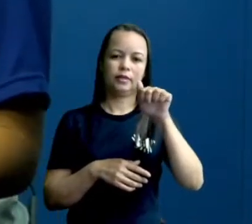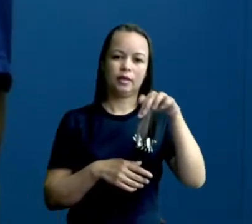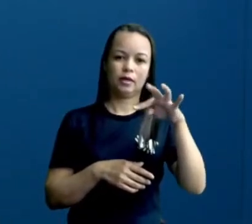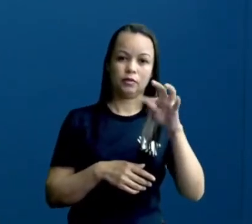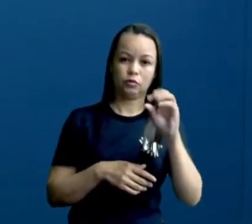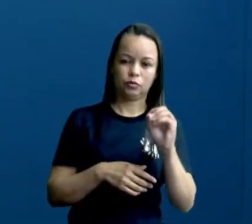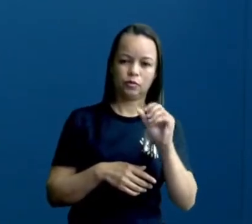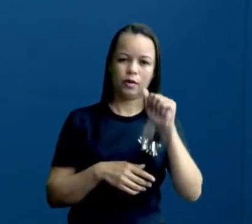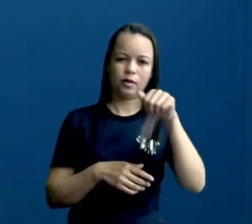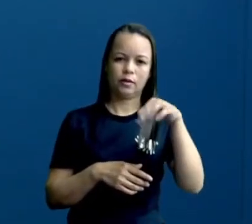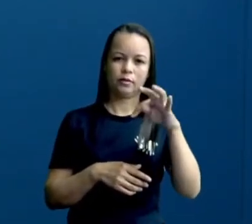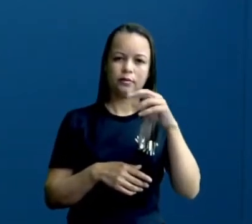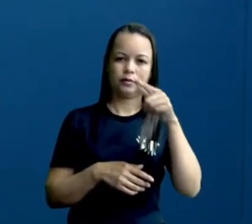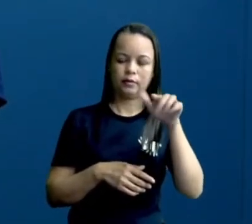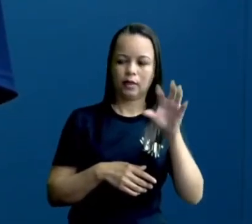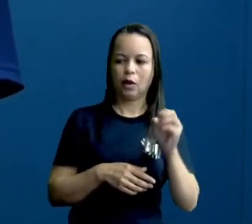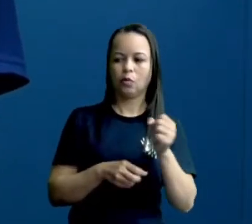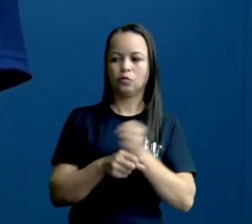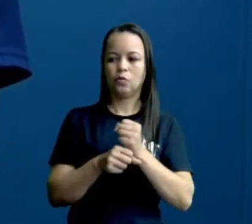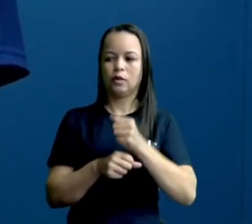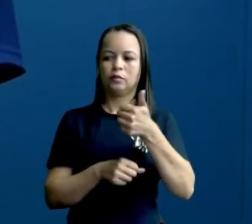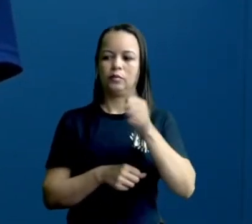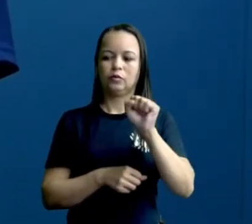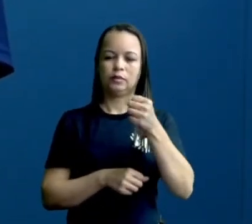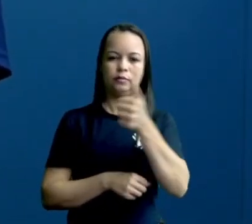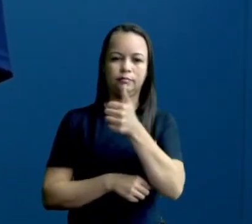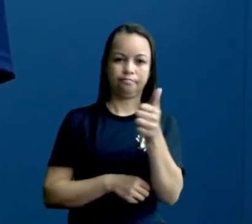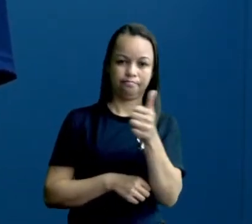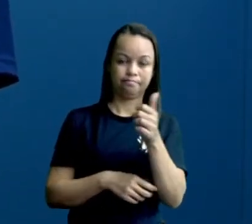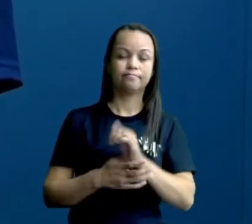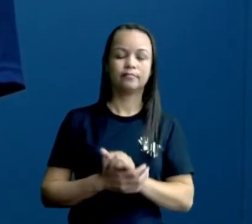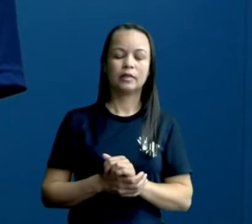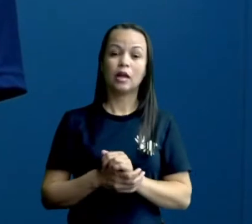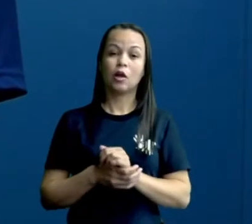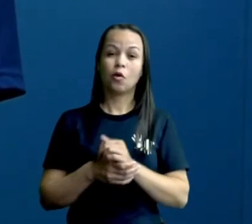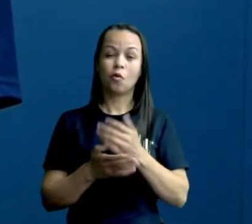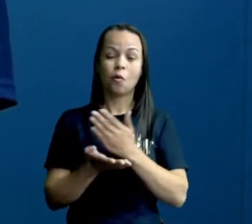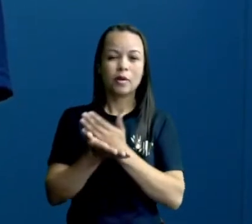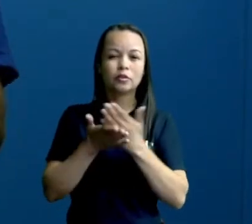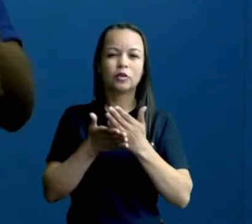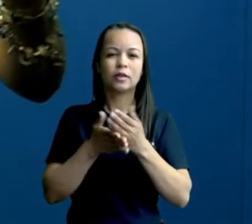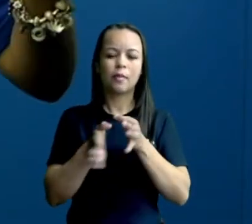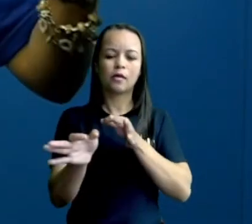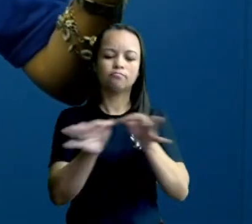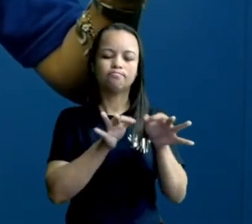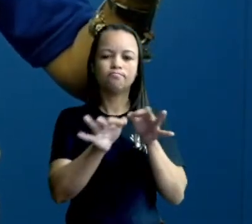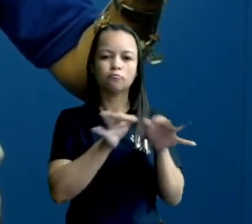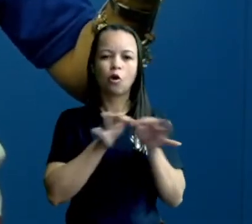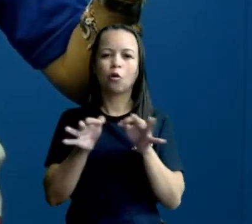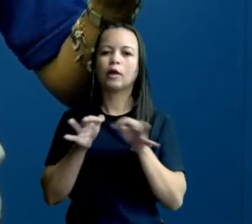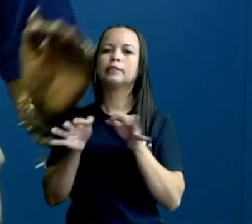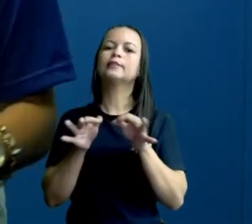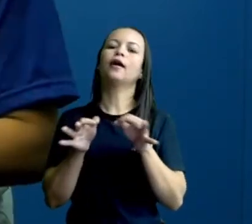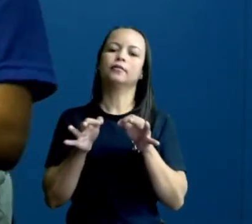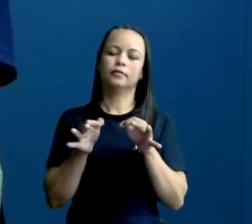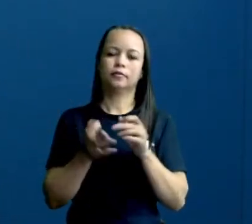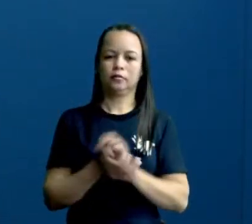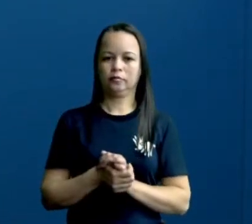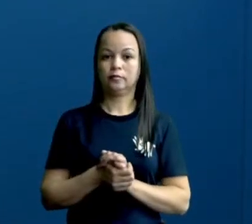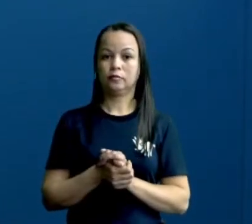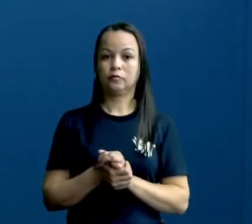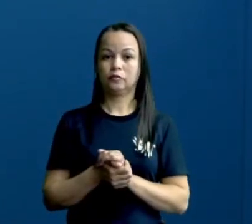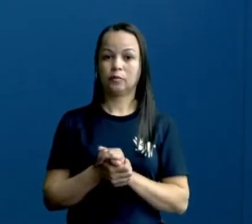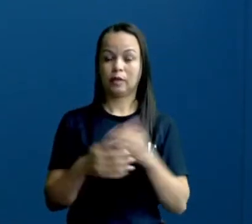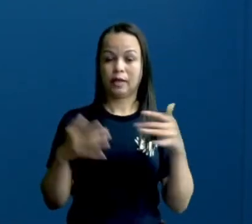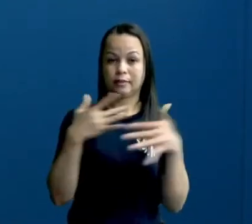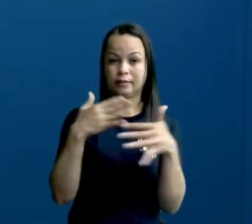Por quê? Começou a ter uma administração mais afinco, mais organizada. Vamos organizar a casa. Vamos ter uma